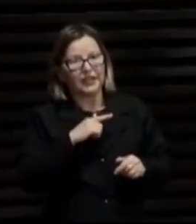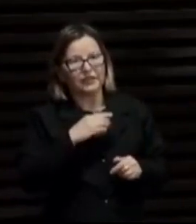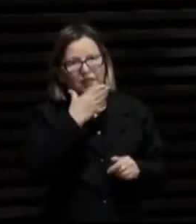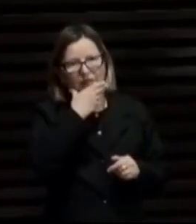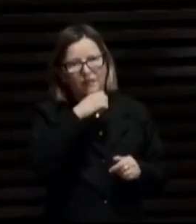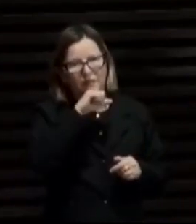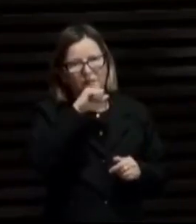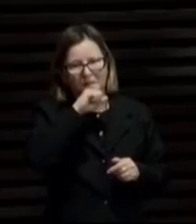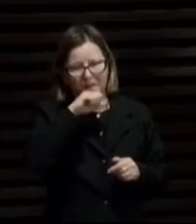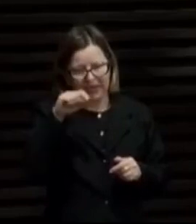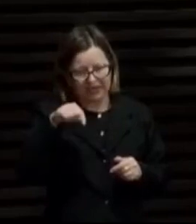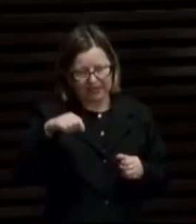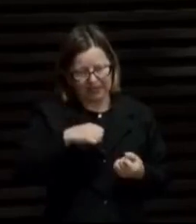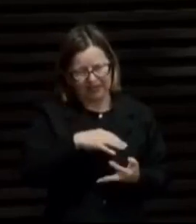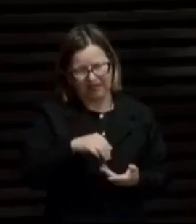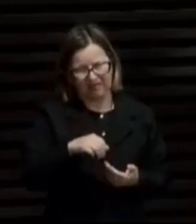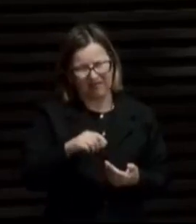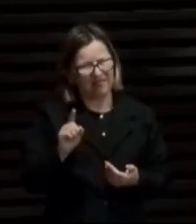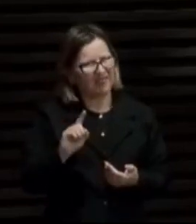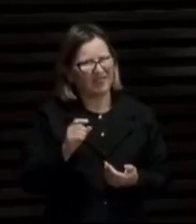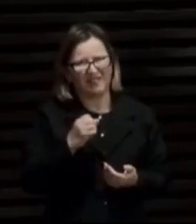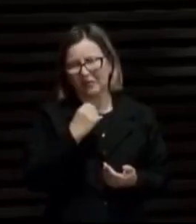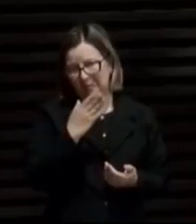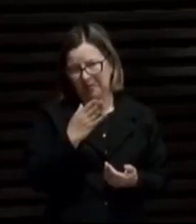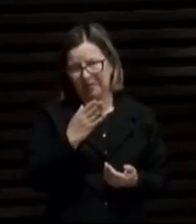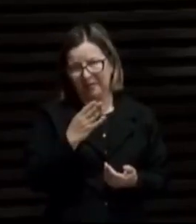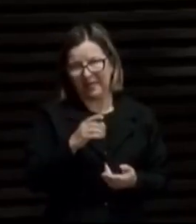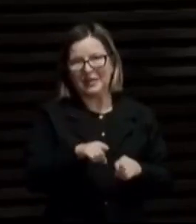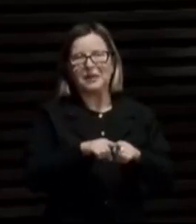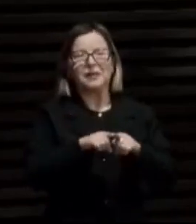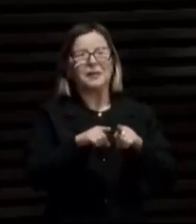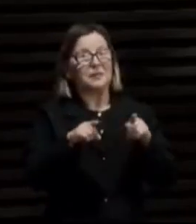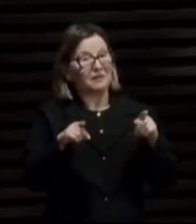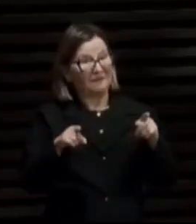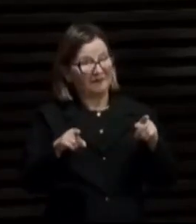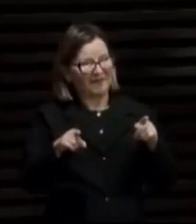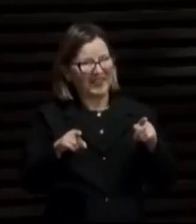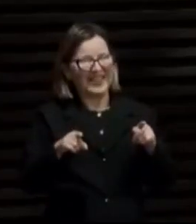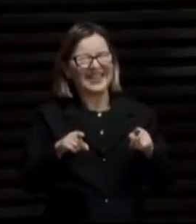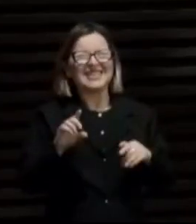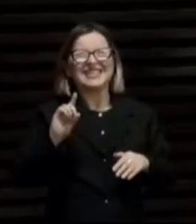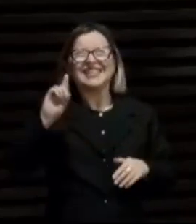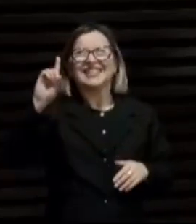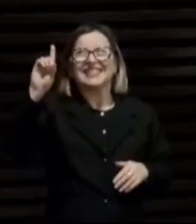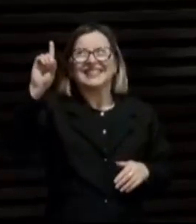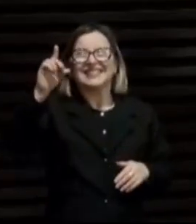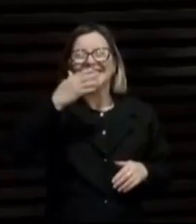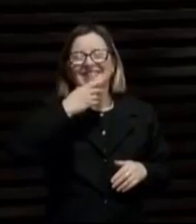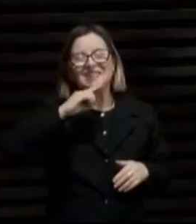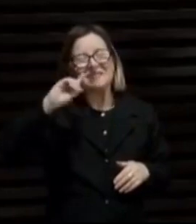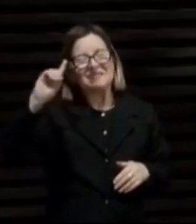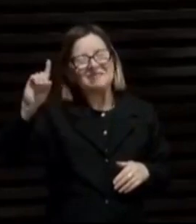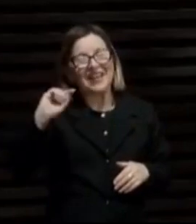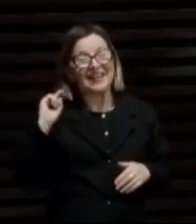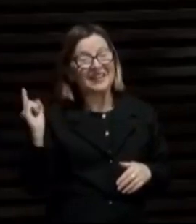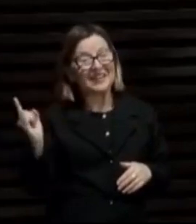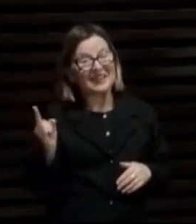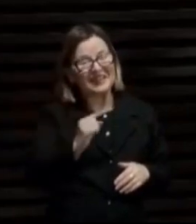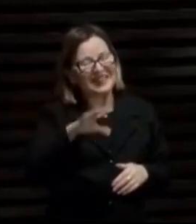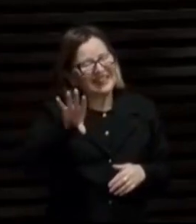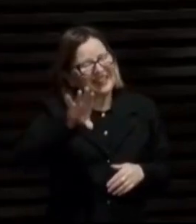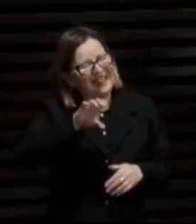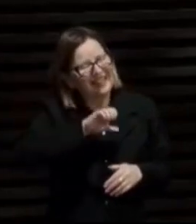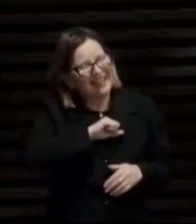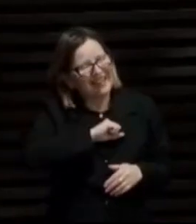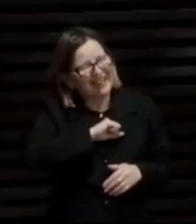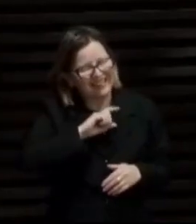Pai. Isso não tem preço, não tem Mastercard paga. Não tem, gente, não existe. C.S.